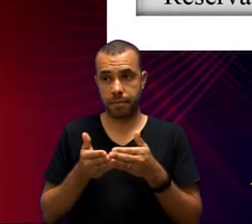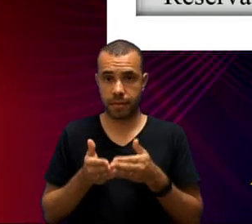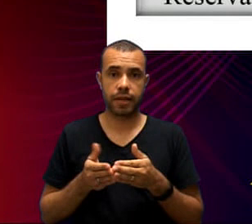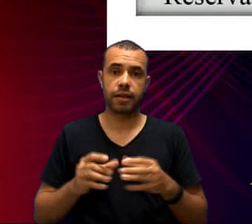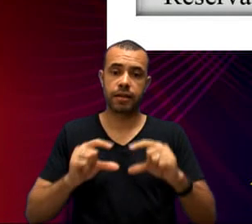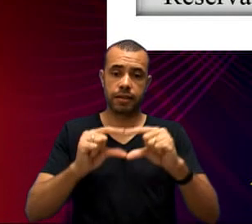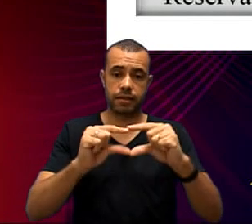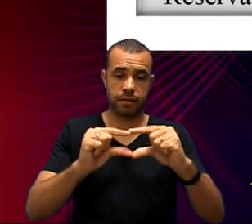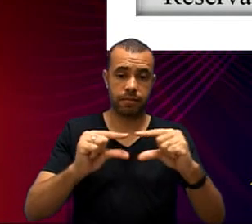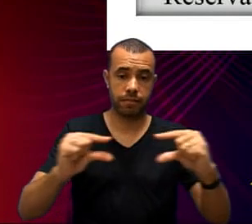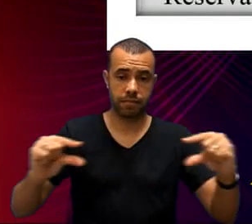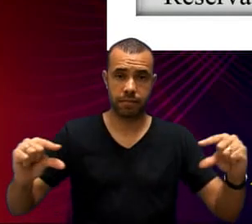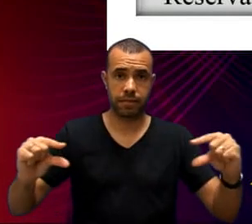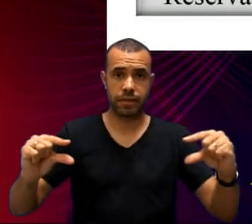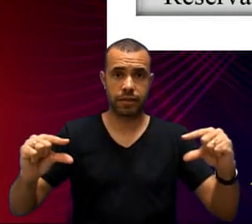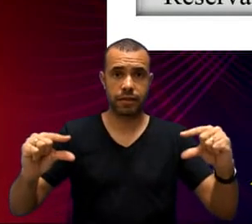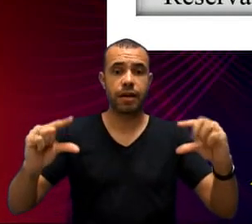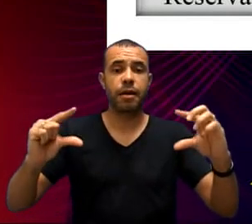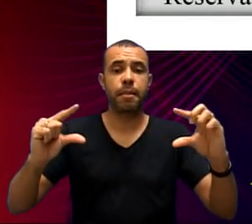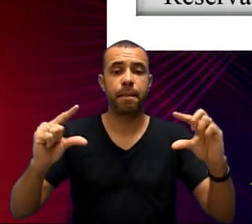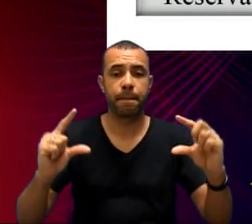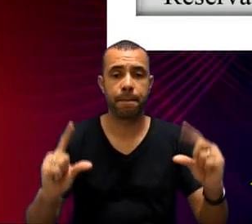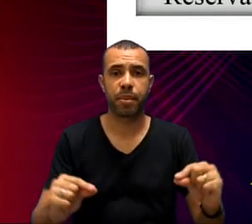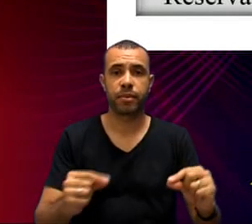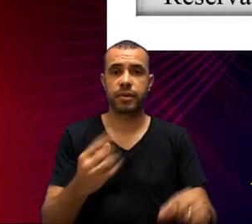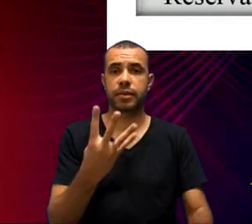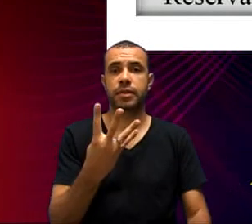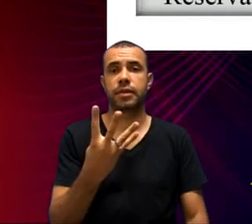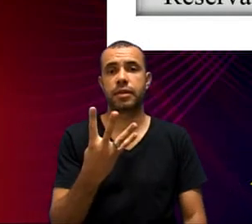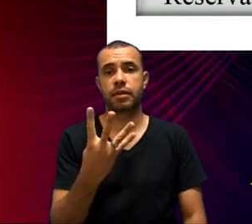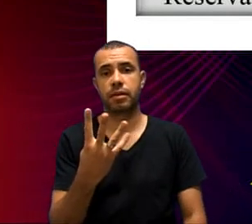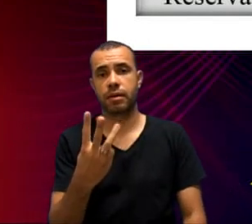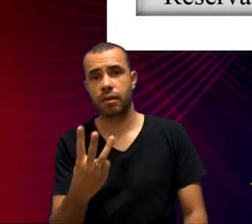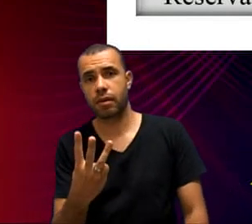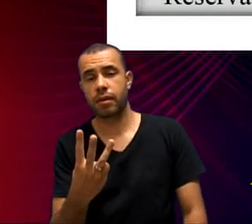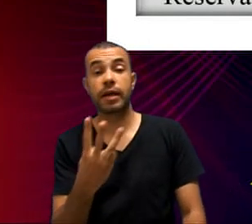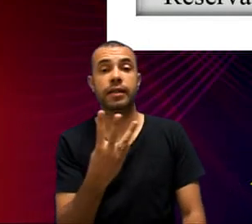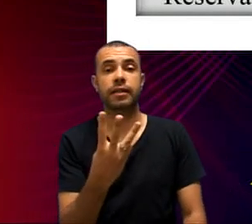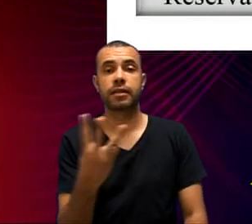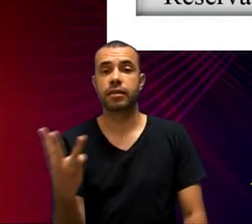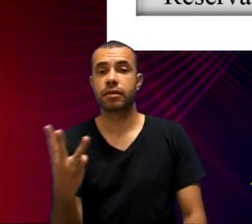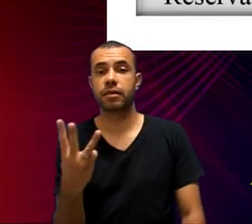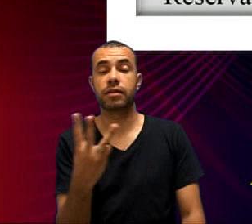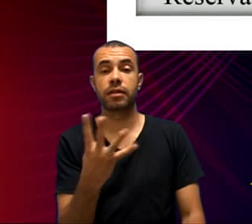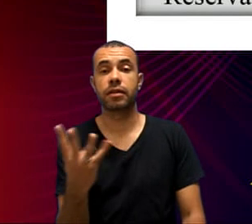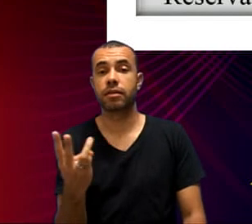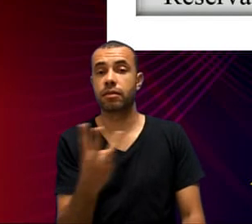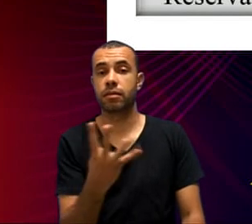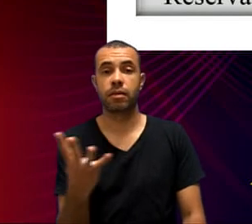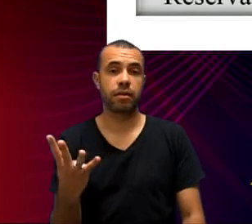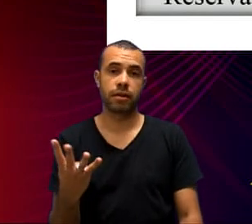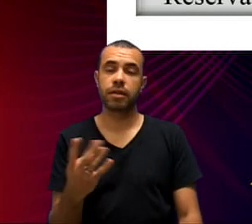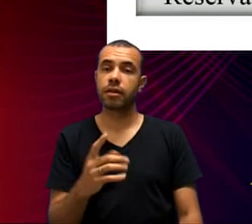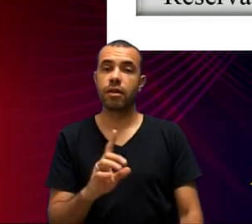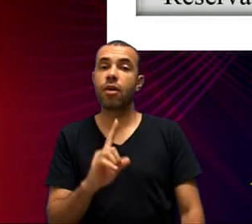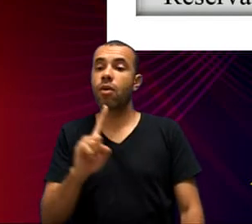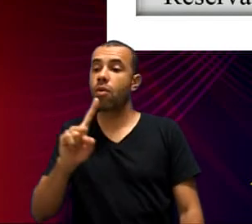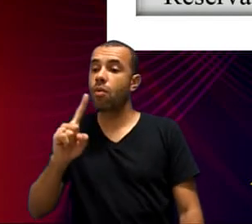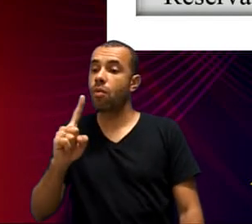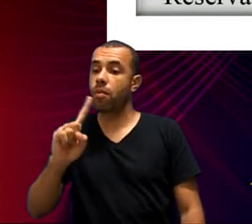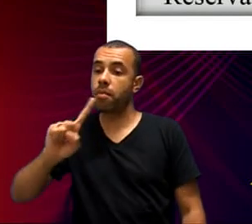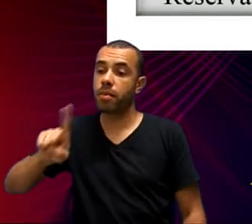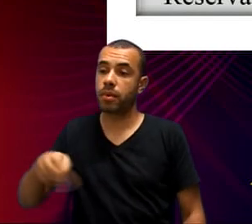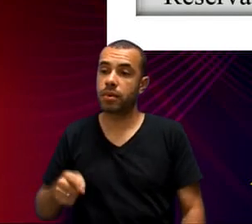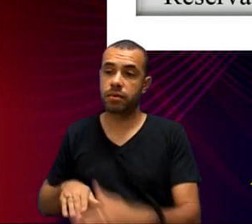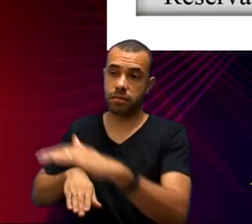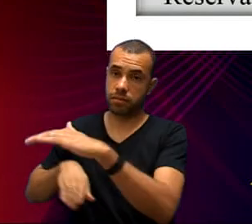zere essa... Não é para zerar os 34 milhões, 1 milhão aqui a gente deixa de reserva de contingência mesmo, que é a parte legal, eu tenho que